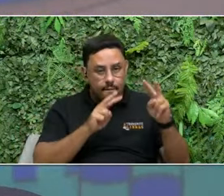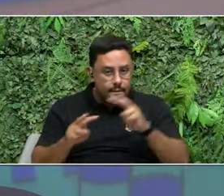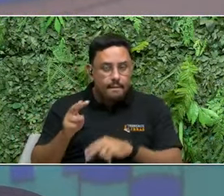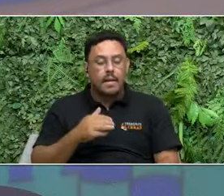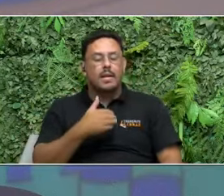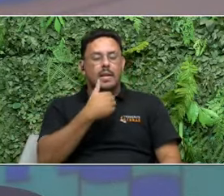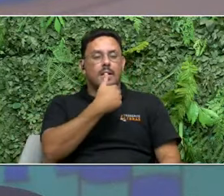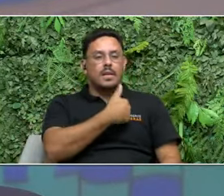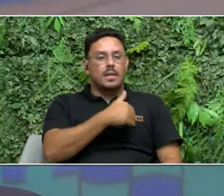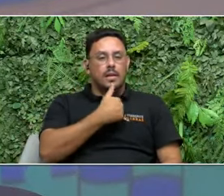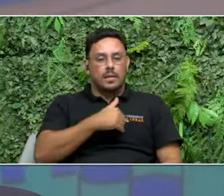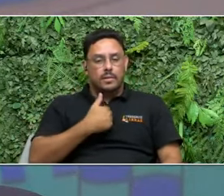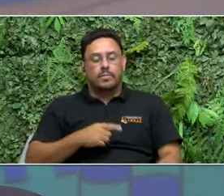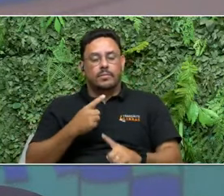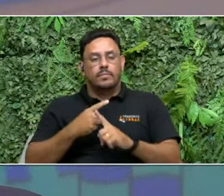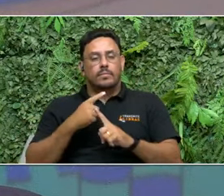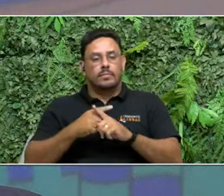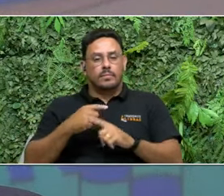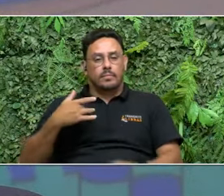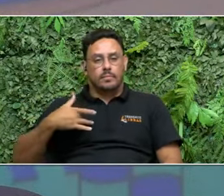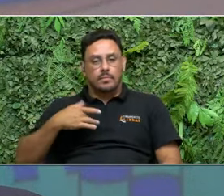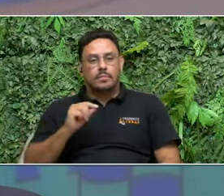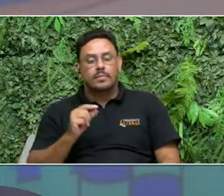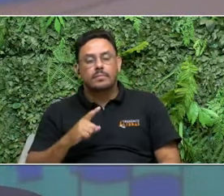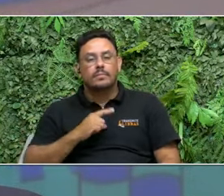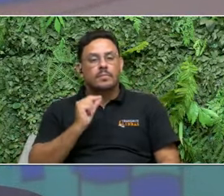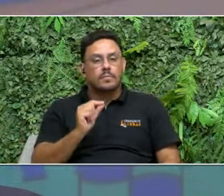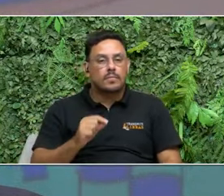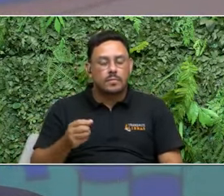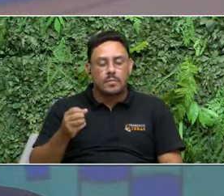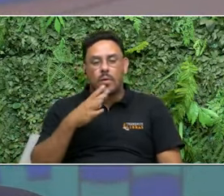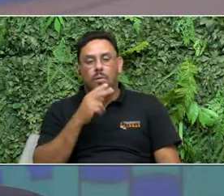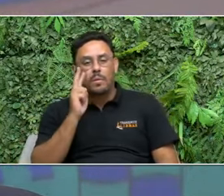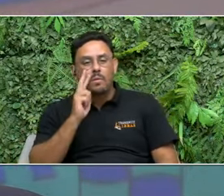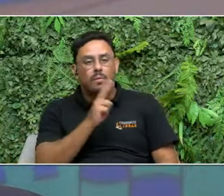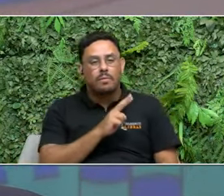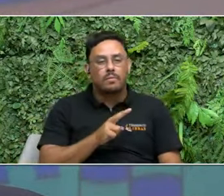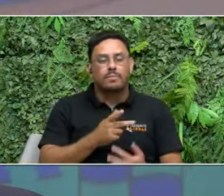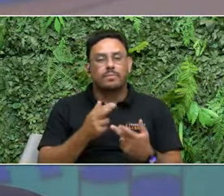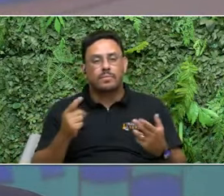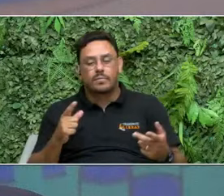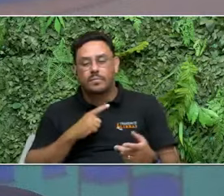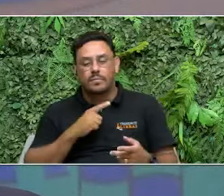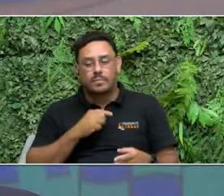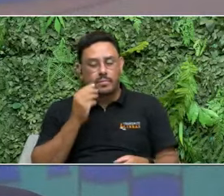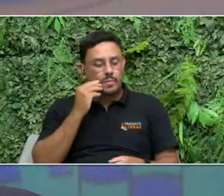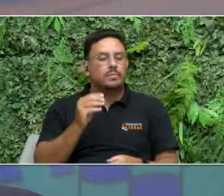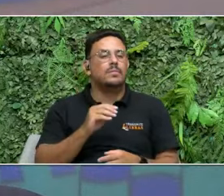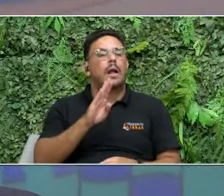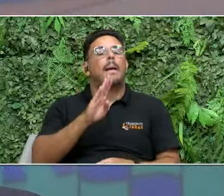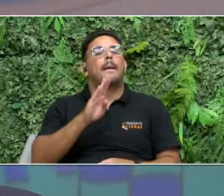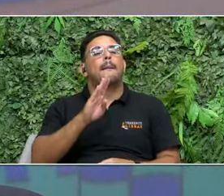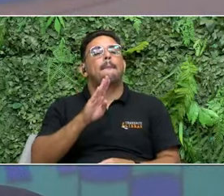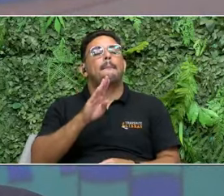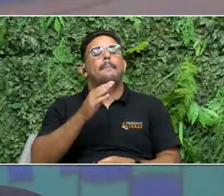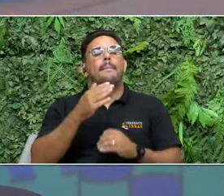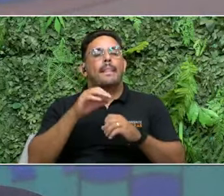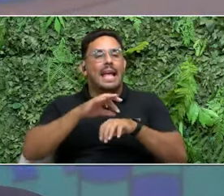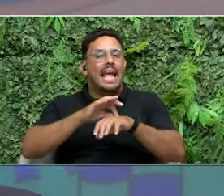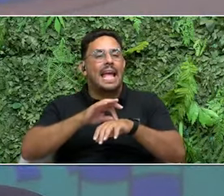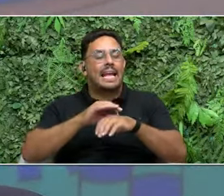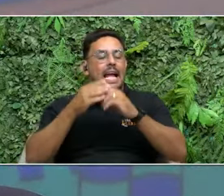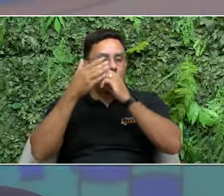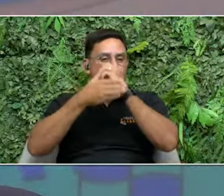o burer que nunca sai de Campo se tem coisa boa olha só tem olha o que que tem bacon para começar bacon né